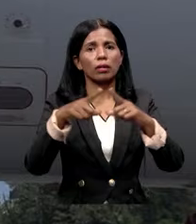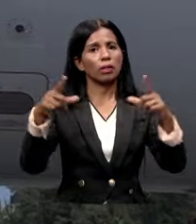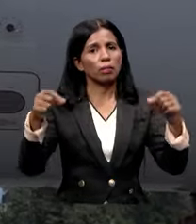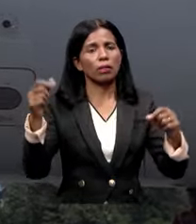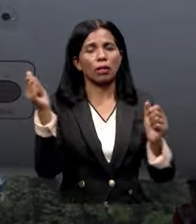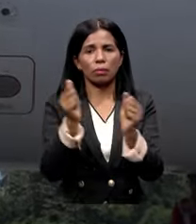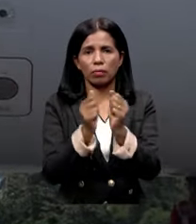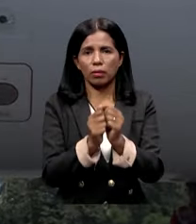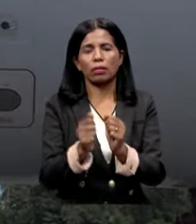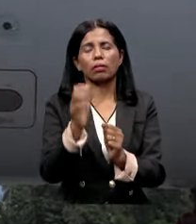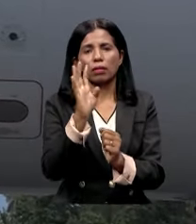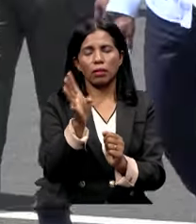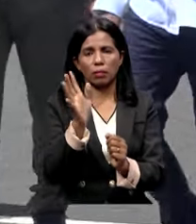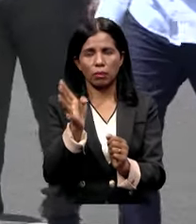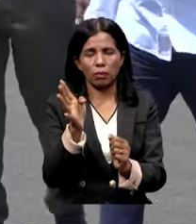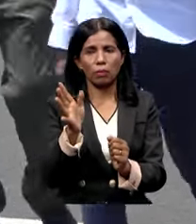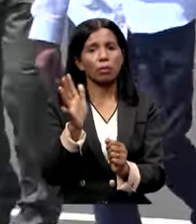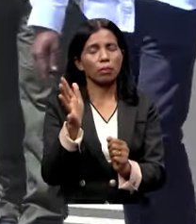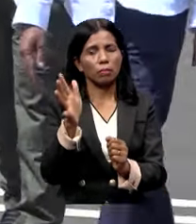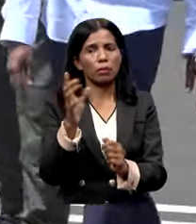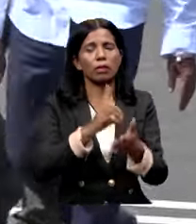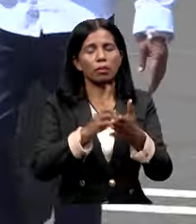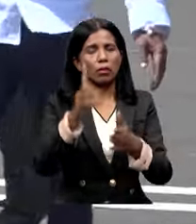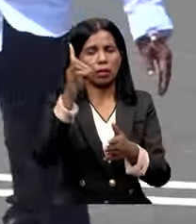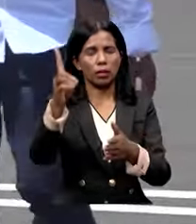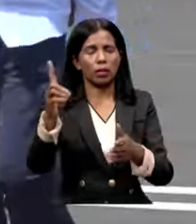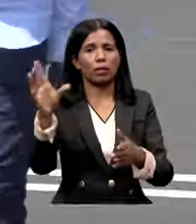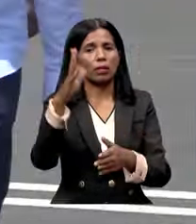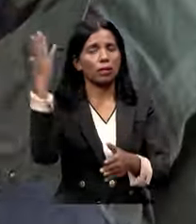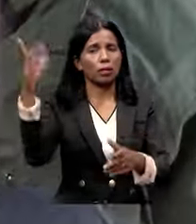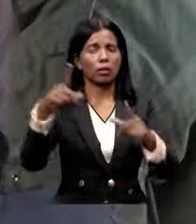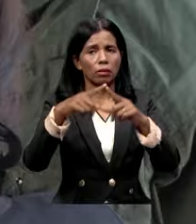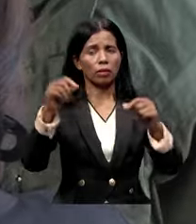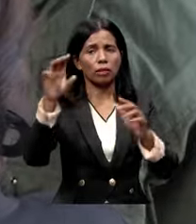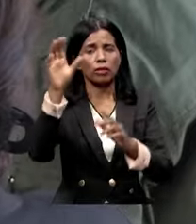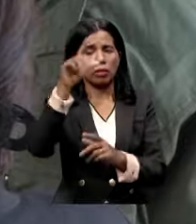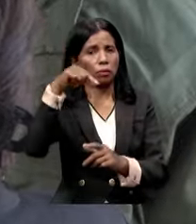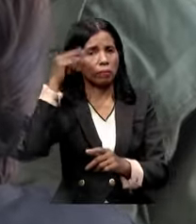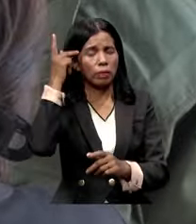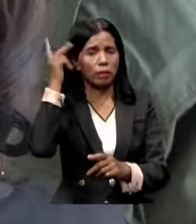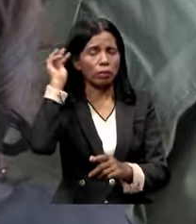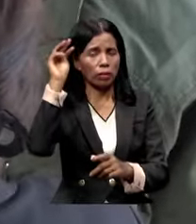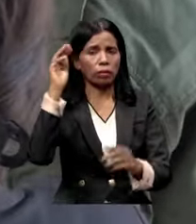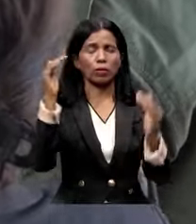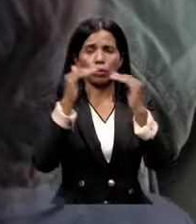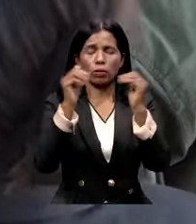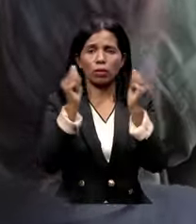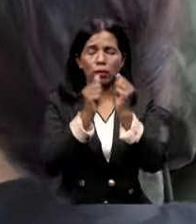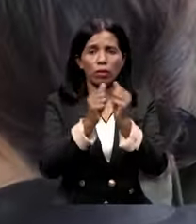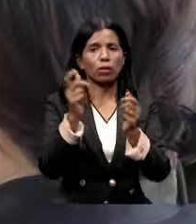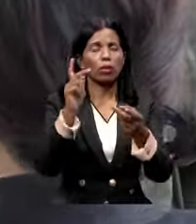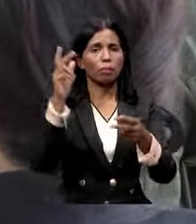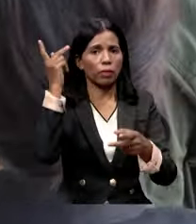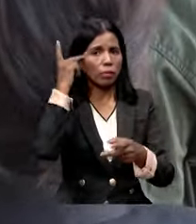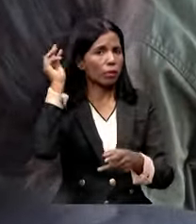badala Limanulu quase semana ida. Durante a Japão, chefe governo halau encontro bilateral ho ne homólogo primeiro-ministro